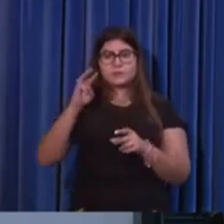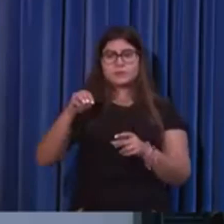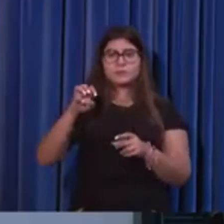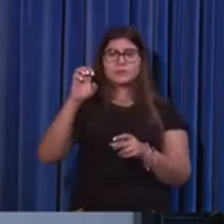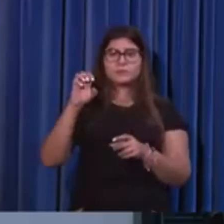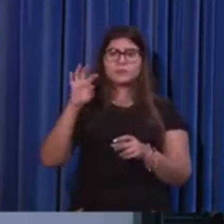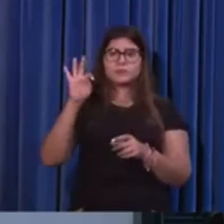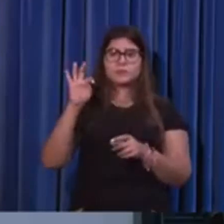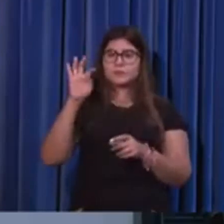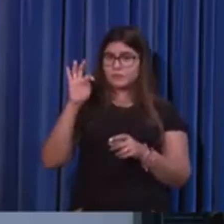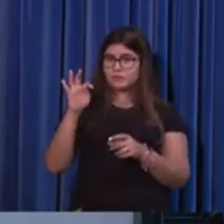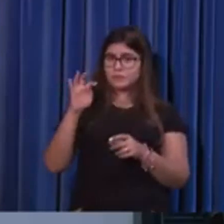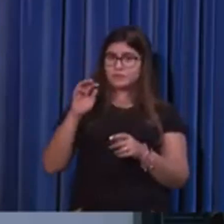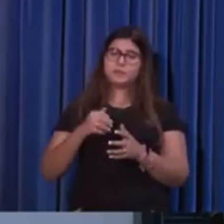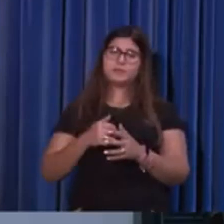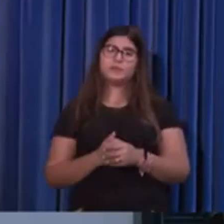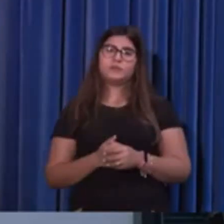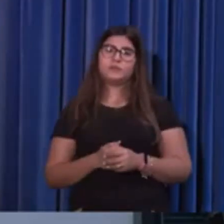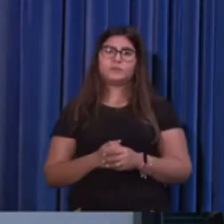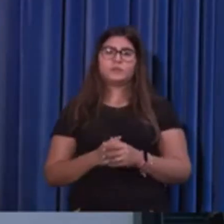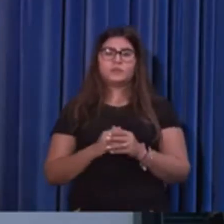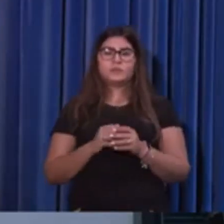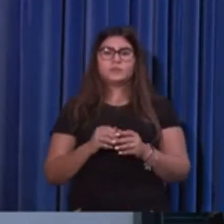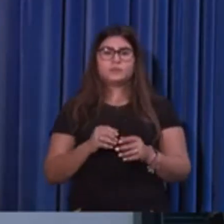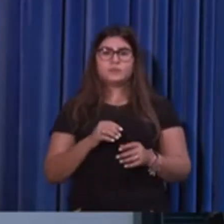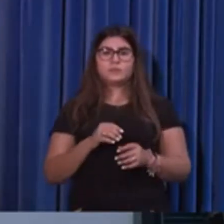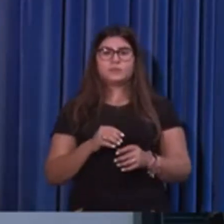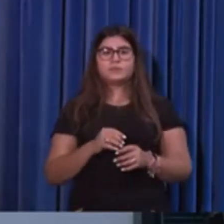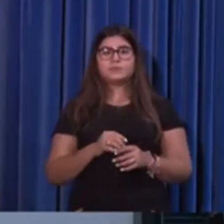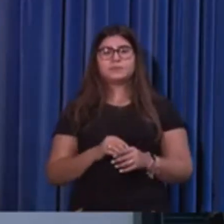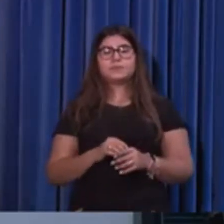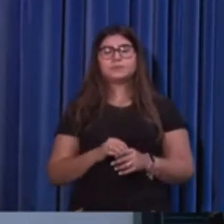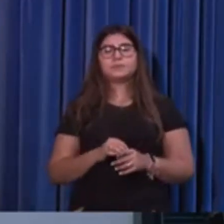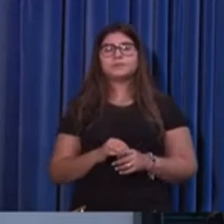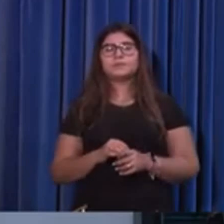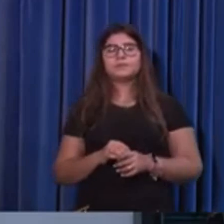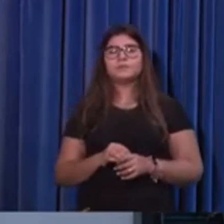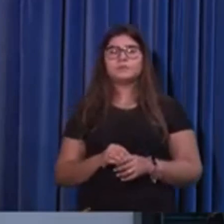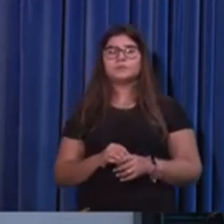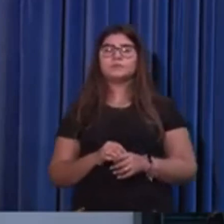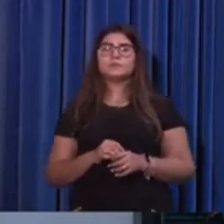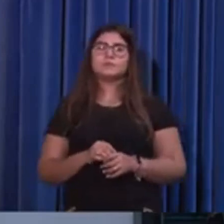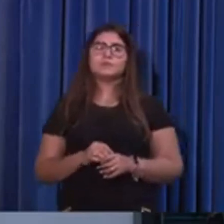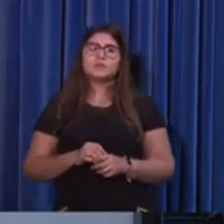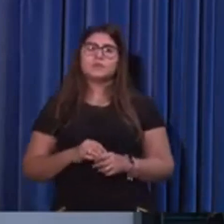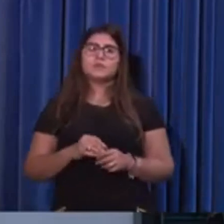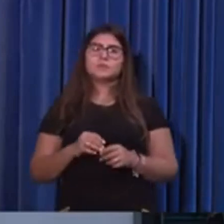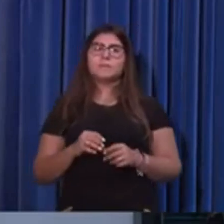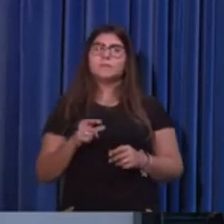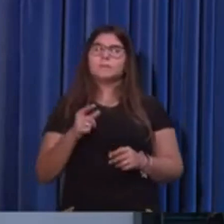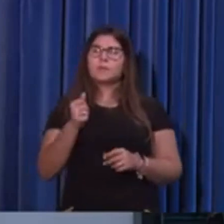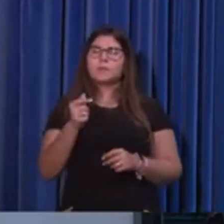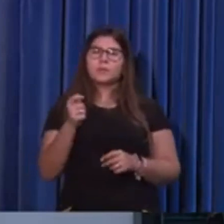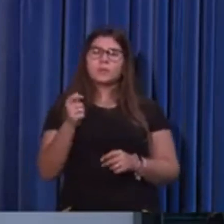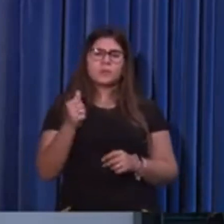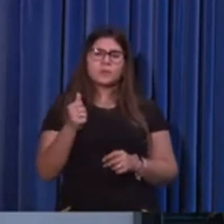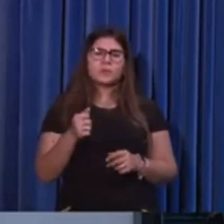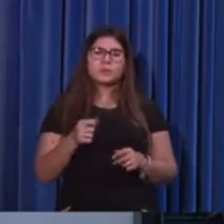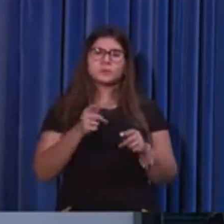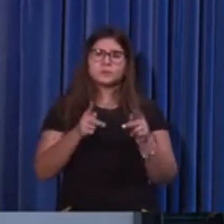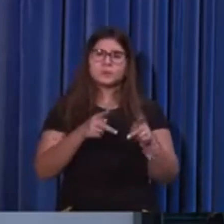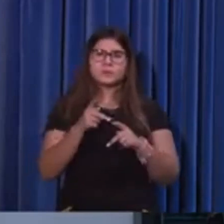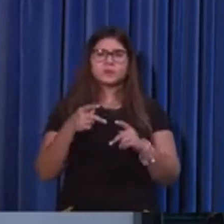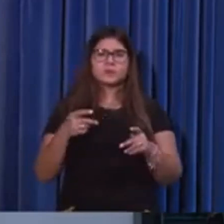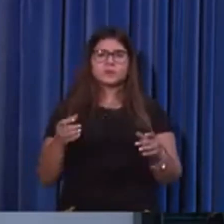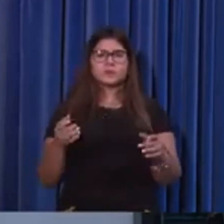Ministério de Adoração e Culto. A aderência ela é baixíssima. Nós poderíamos pensar, poxa, cada